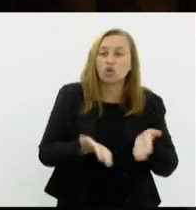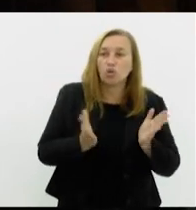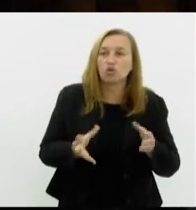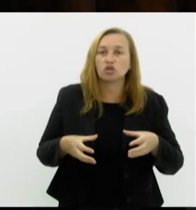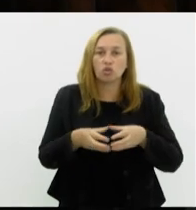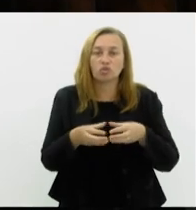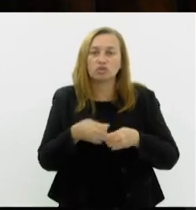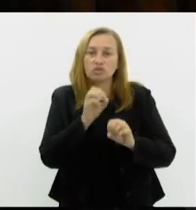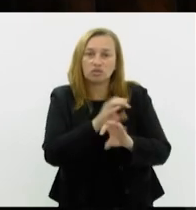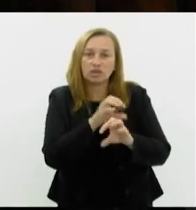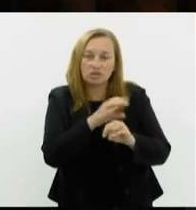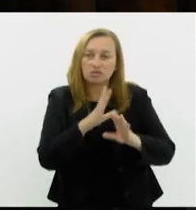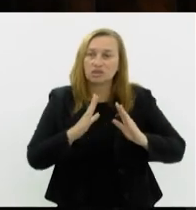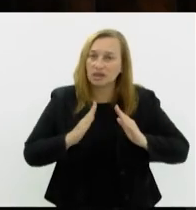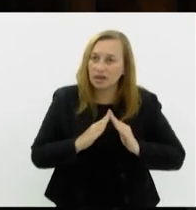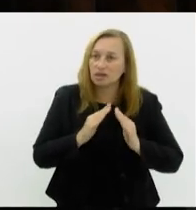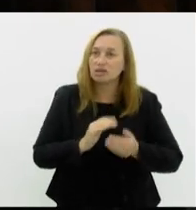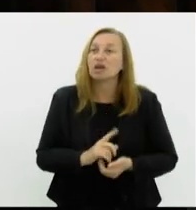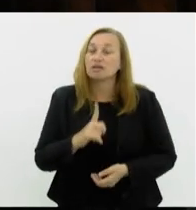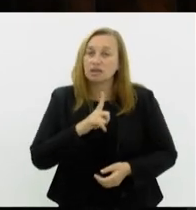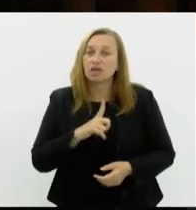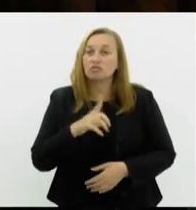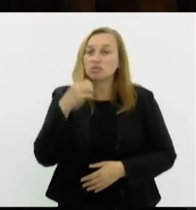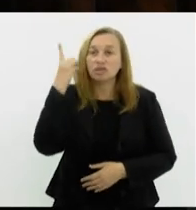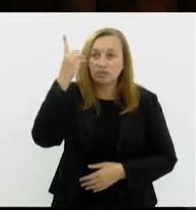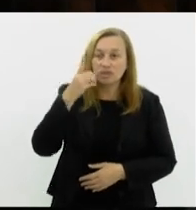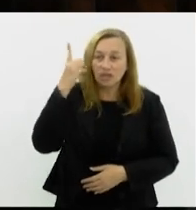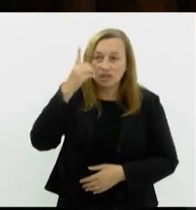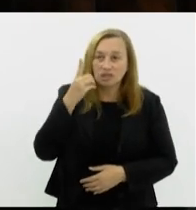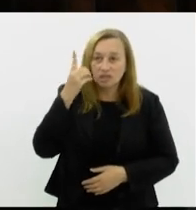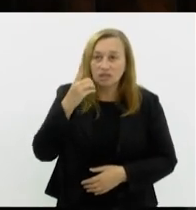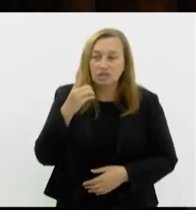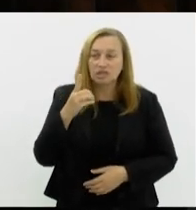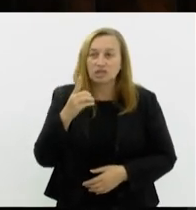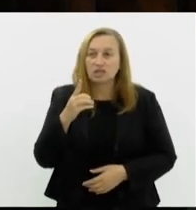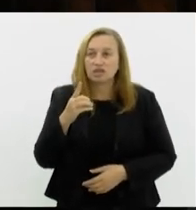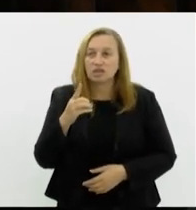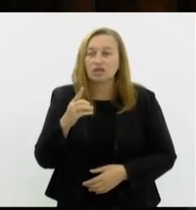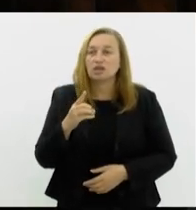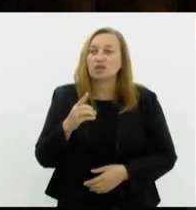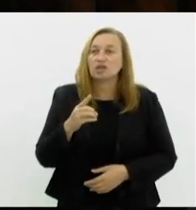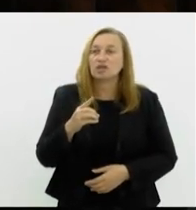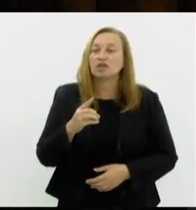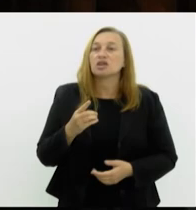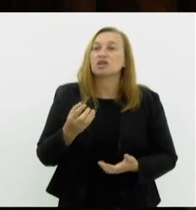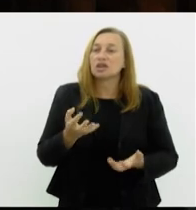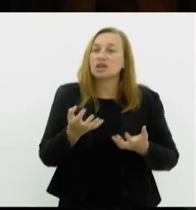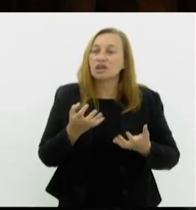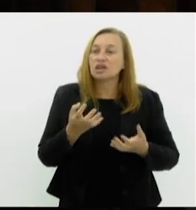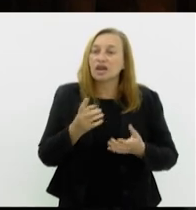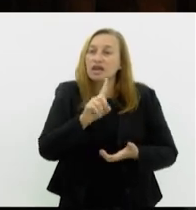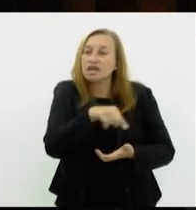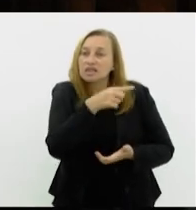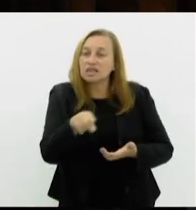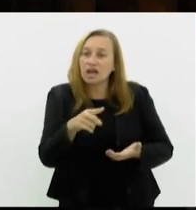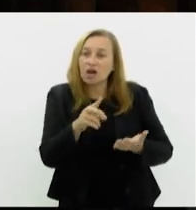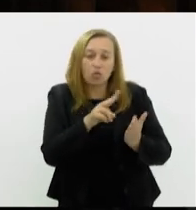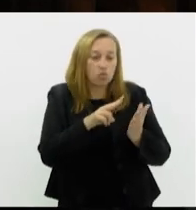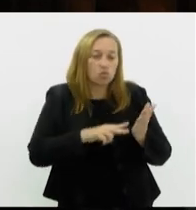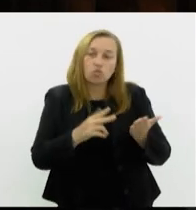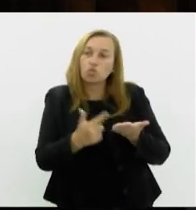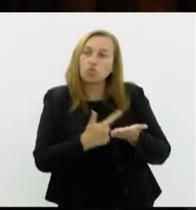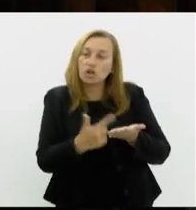Comissão de Educação dessa casa, tem um deputado que faz manobra diversionista, que está querendo censurar um livro que ele não disse até